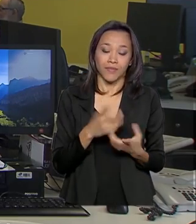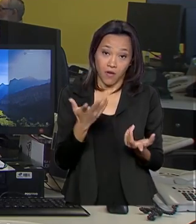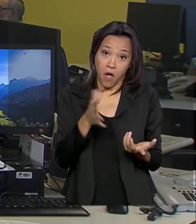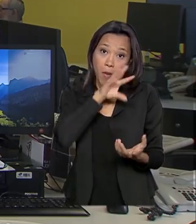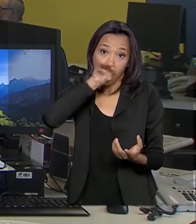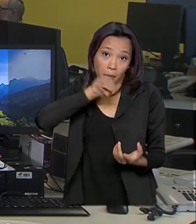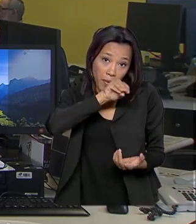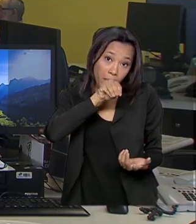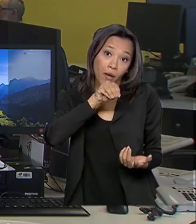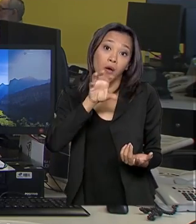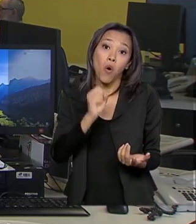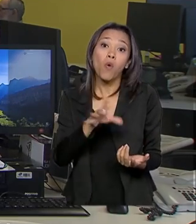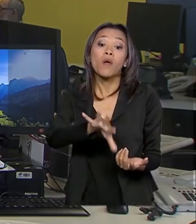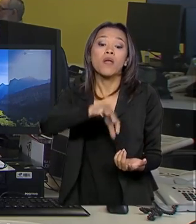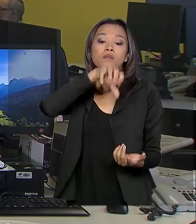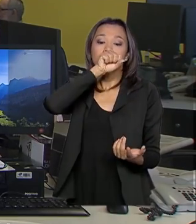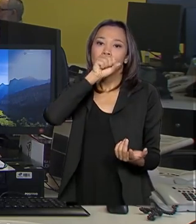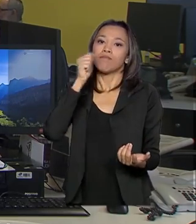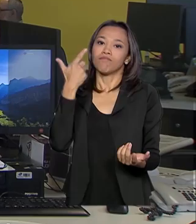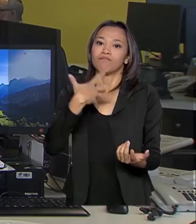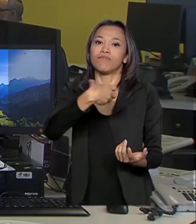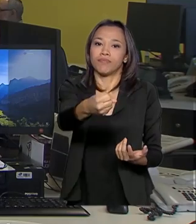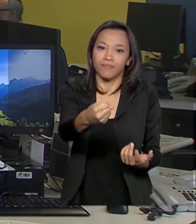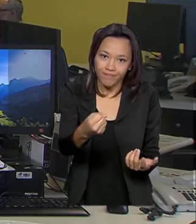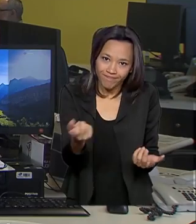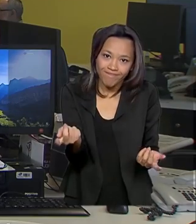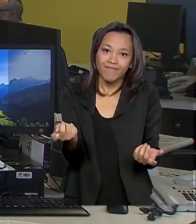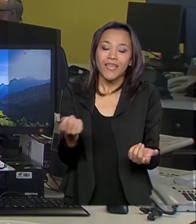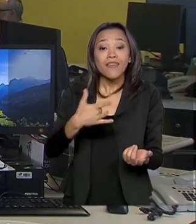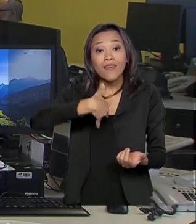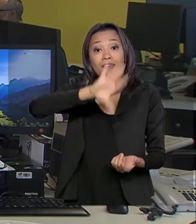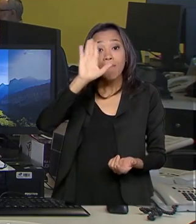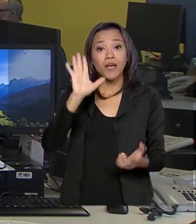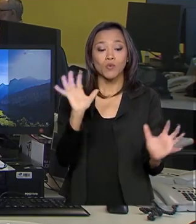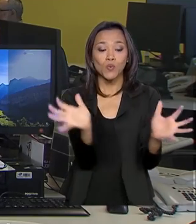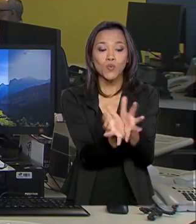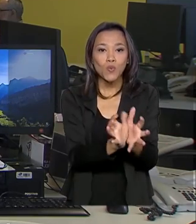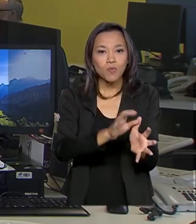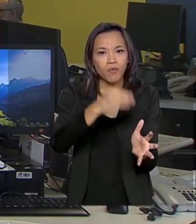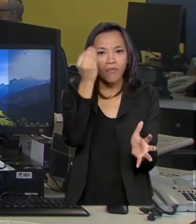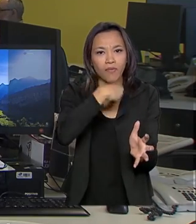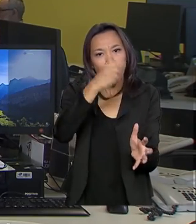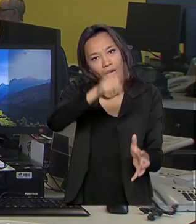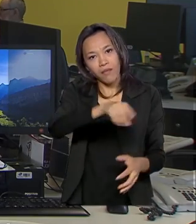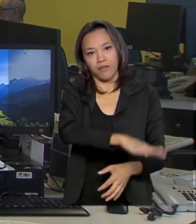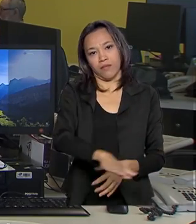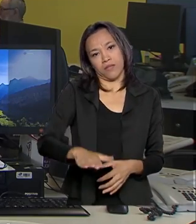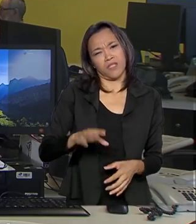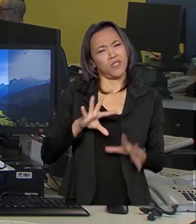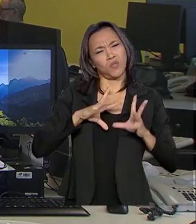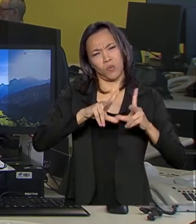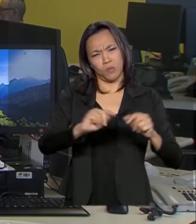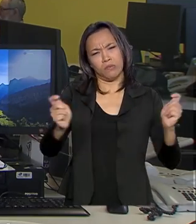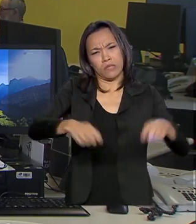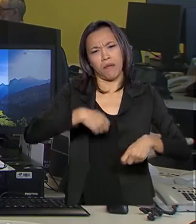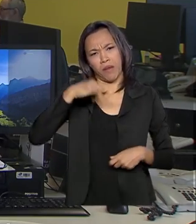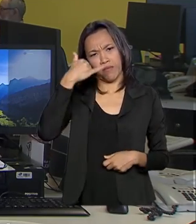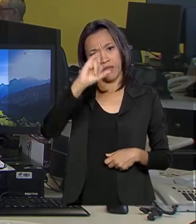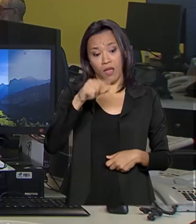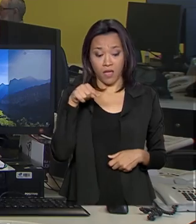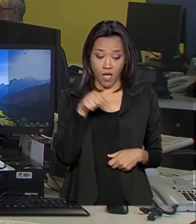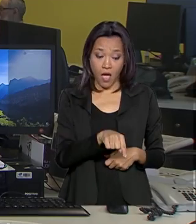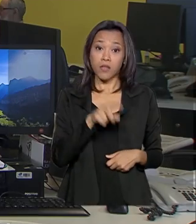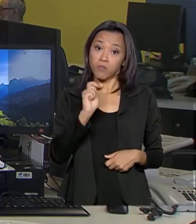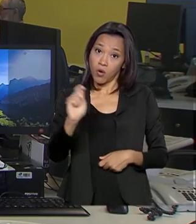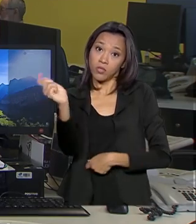ou simplesmente respirar. Quem está mais vulnerável às complicações são as crianças. E tudo pode ser evitado, já que elas